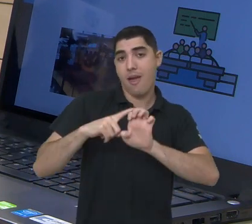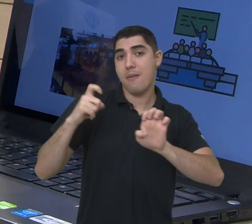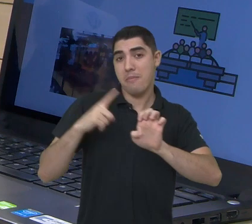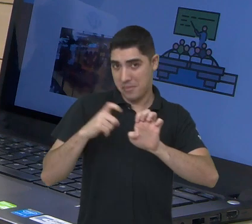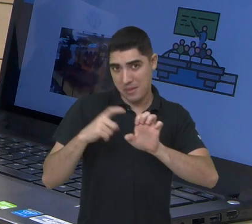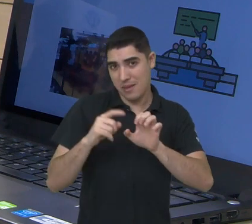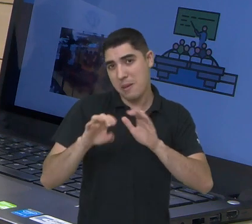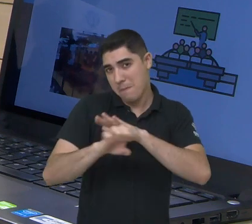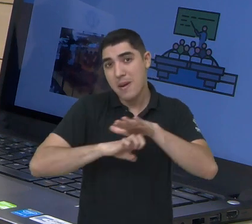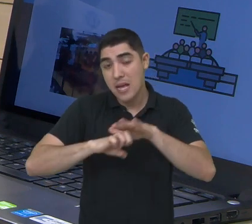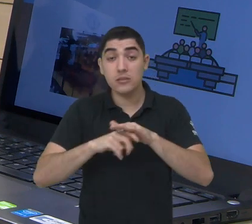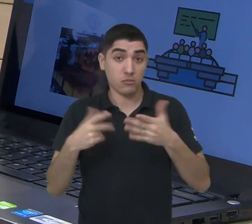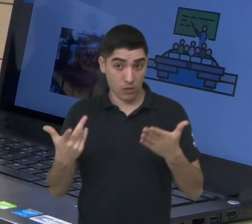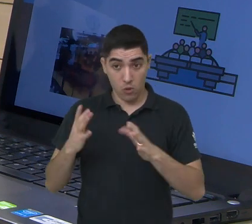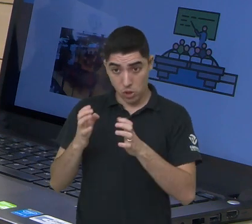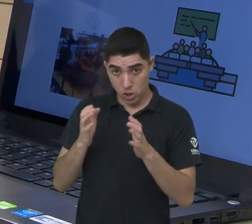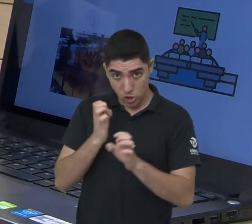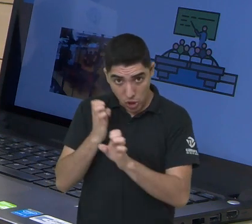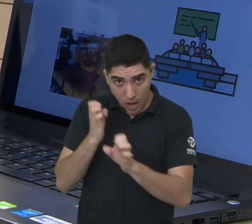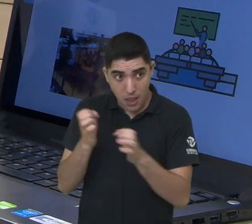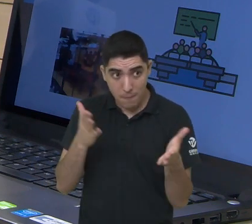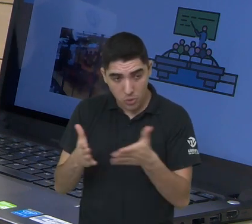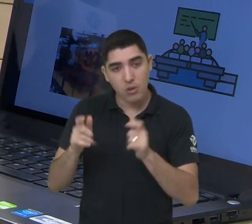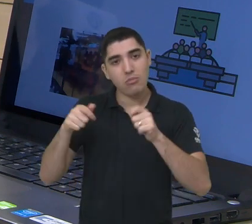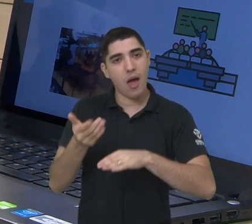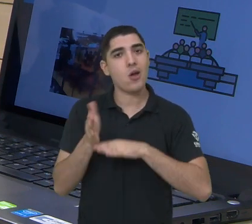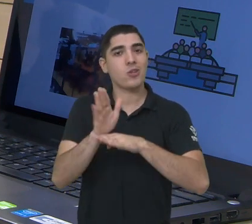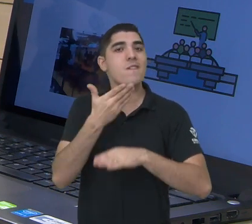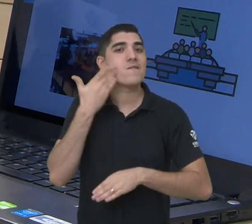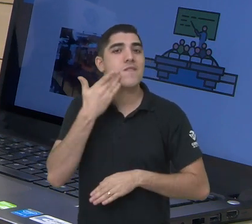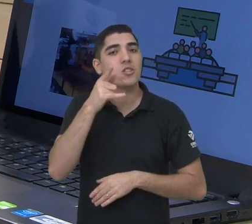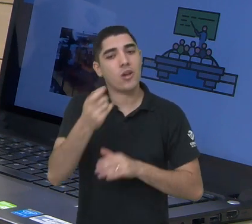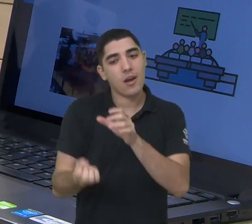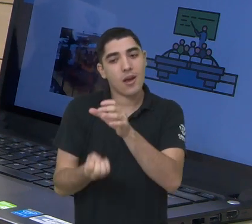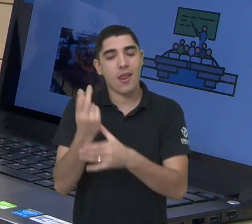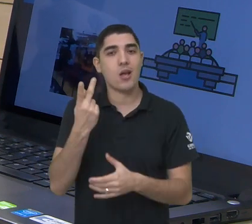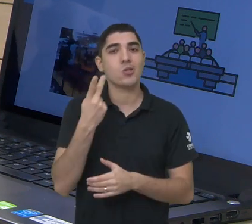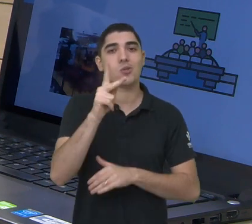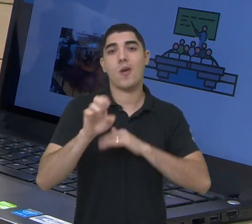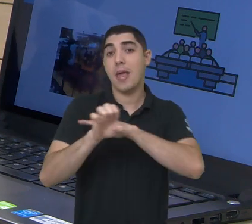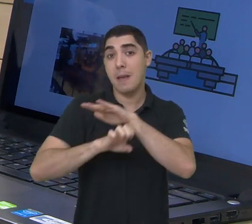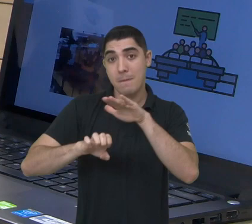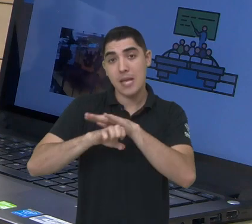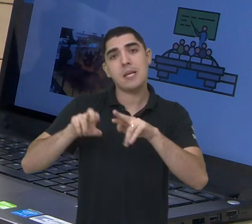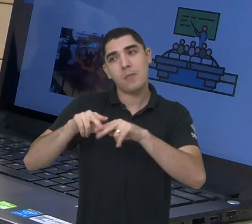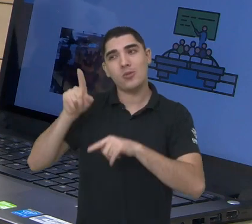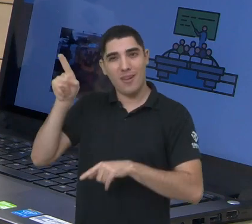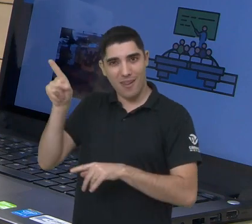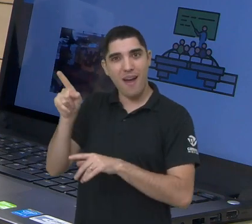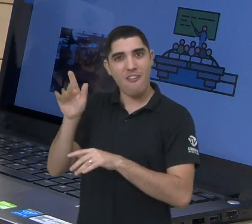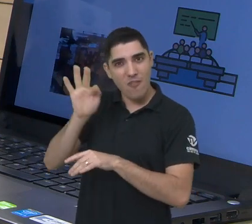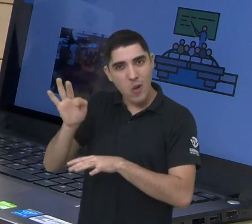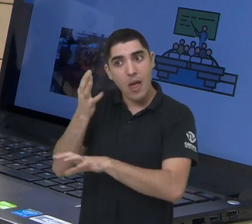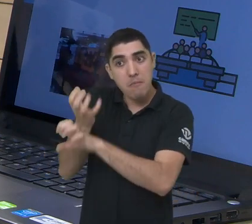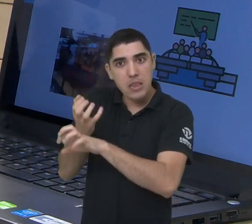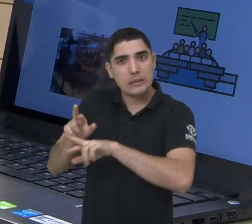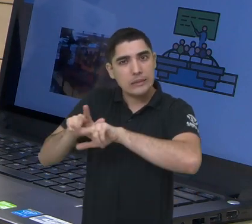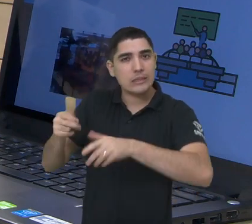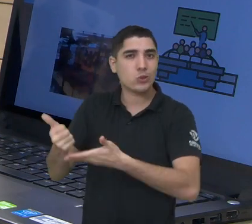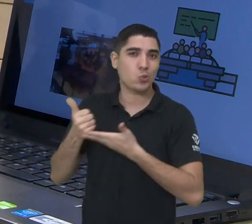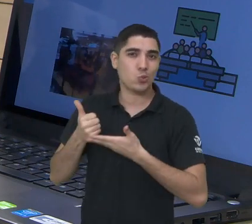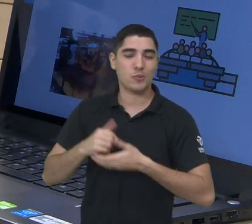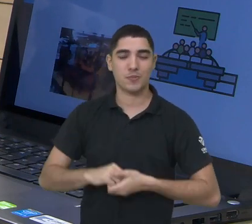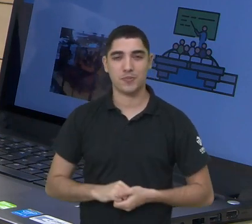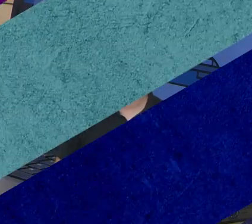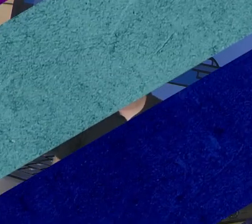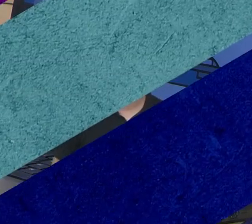a engenharia de produção ela proporciona isso também. A facilidade de você conseguir abrir o seu próprio negócio devido às disciplinas que a gente tem